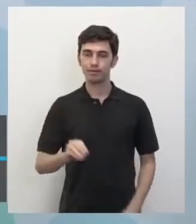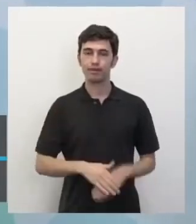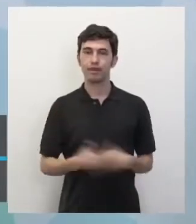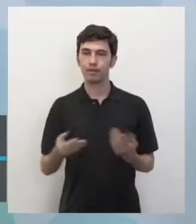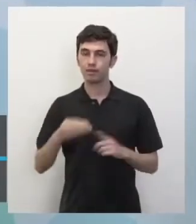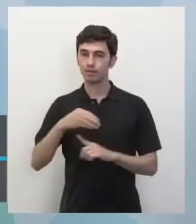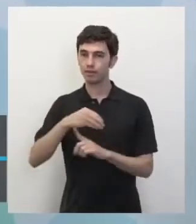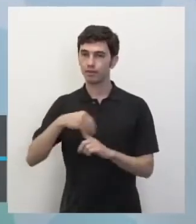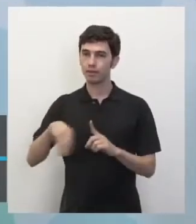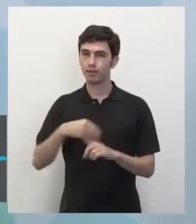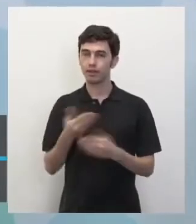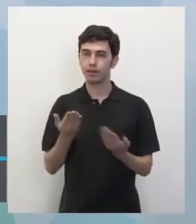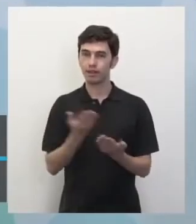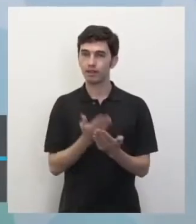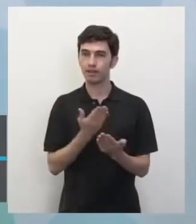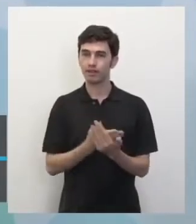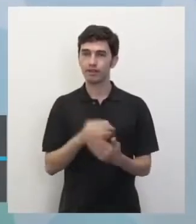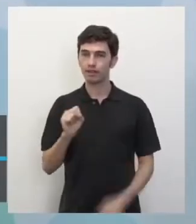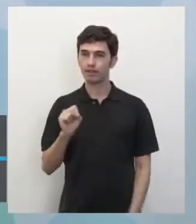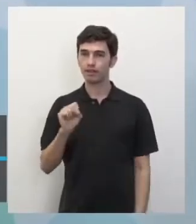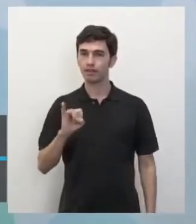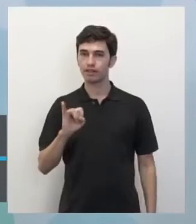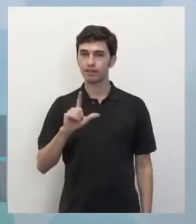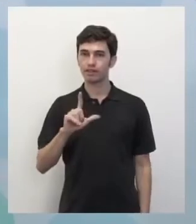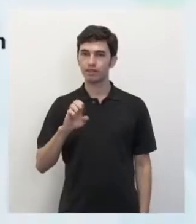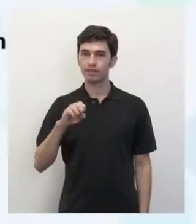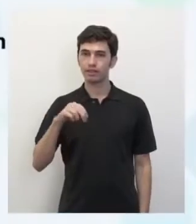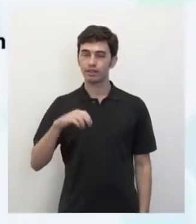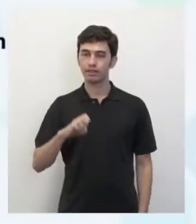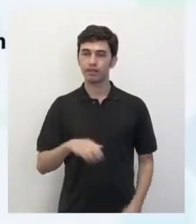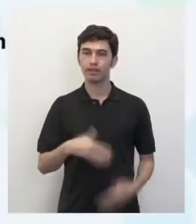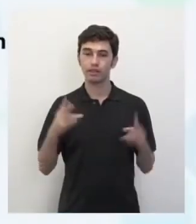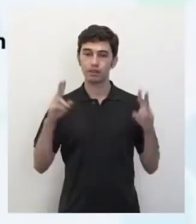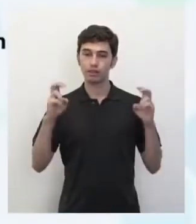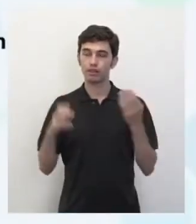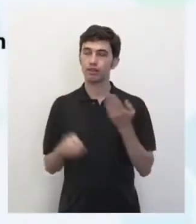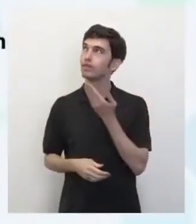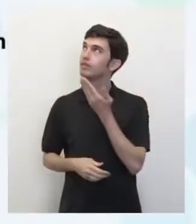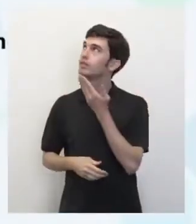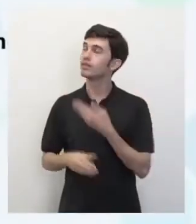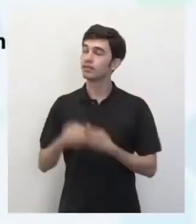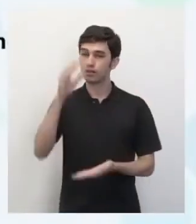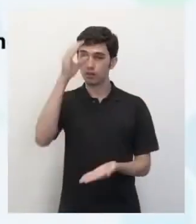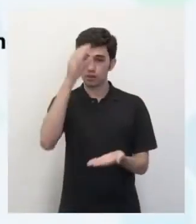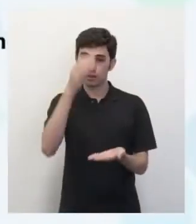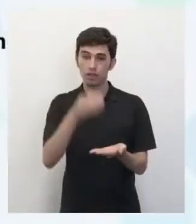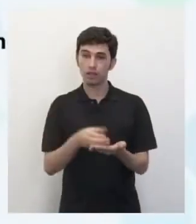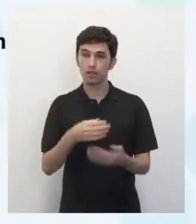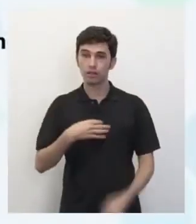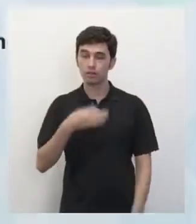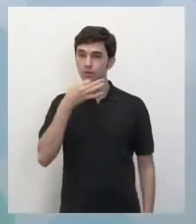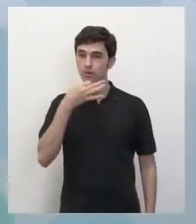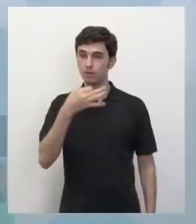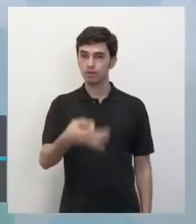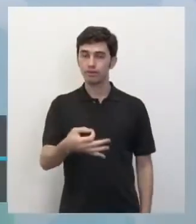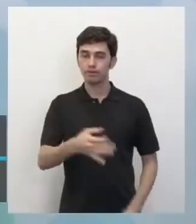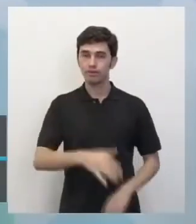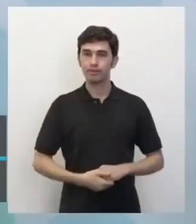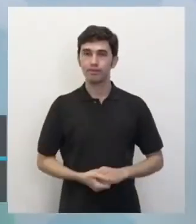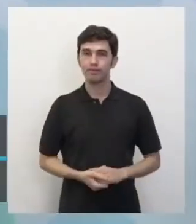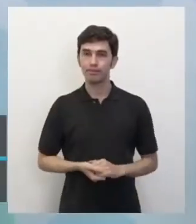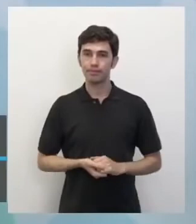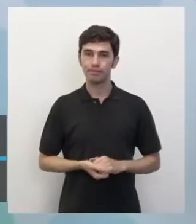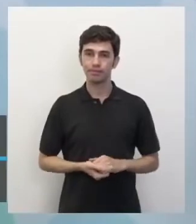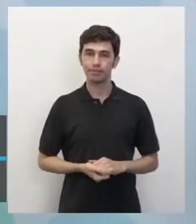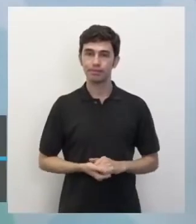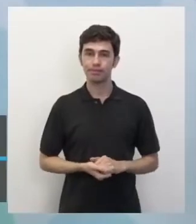da professora Silene e o título da nossa aula de hoje, Uma tese, um ponto de vista. Vamos